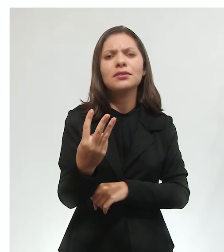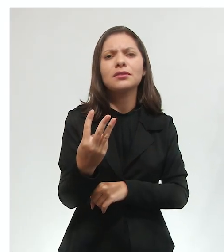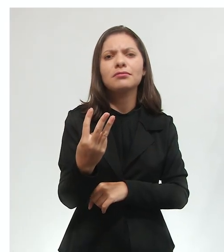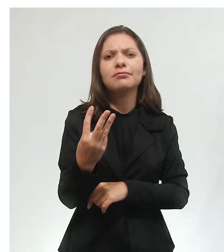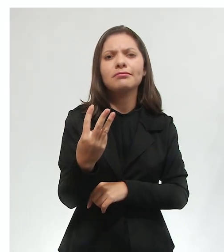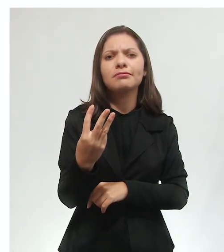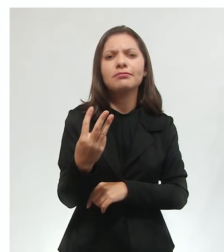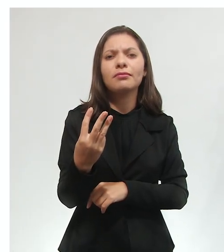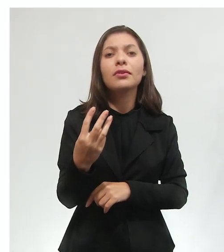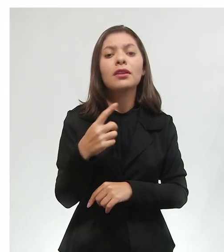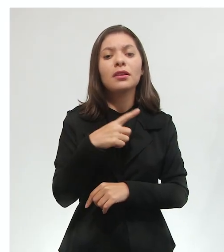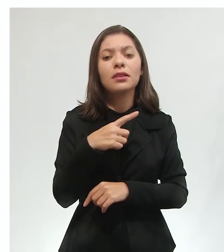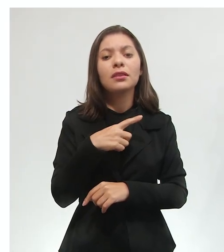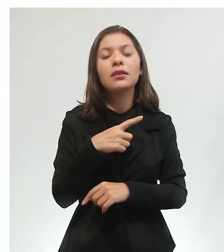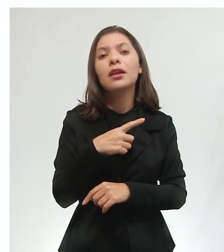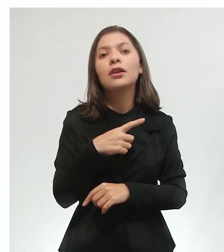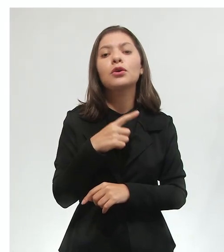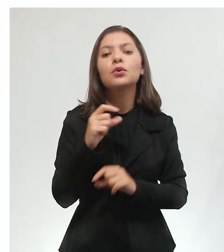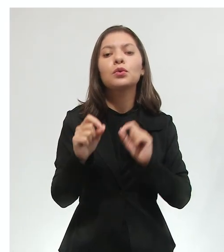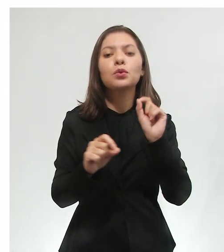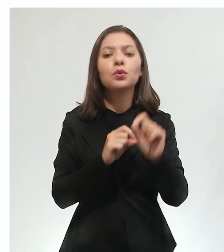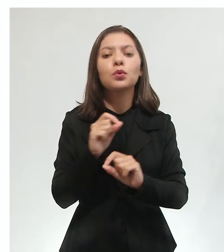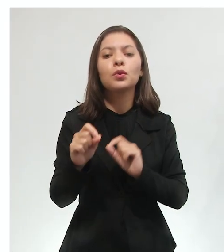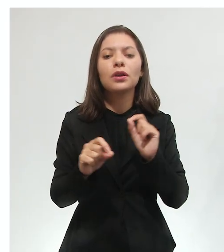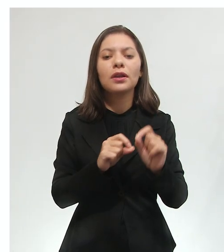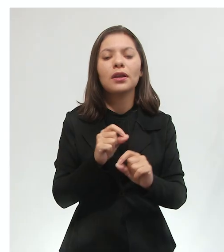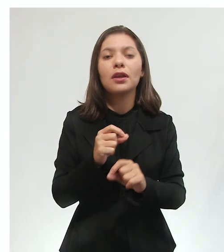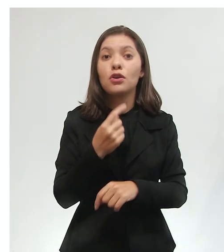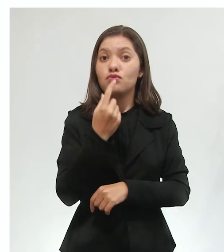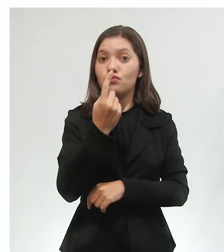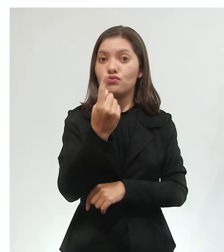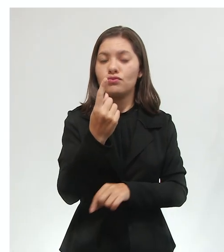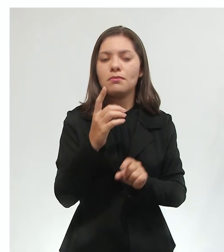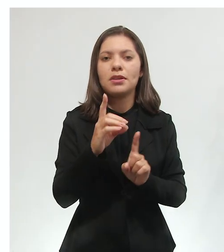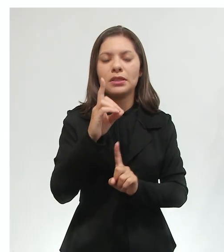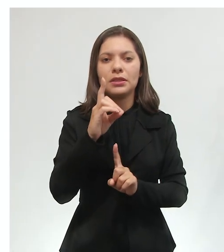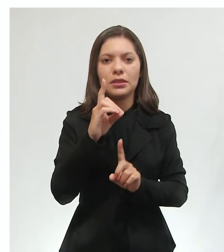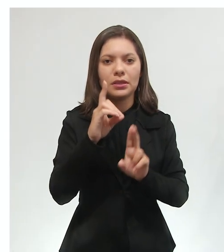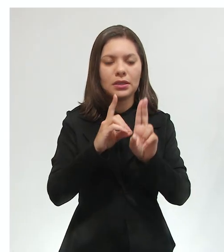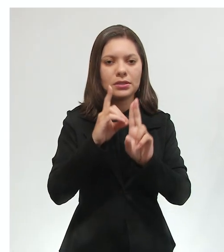é formado por uma dezena